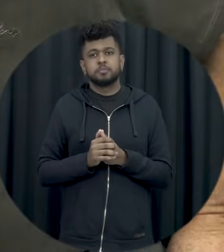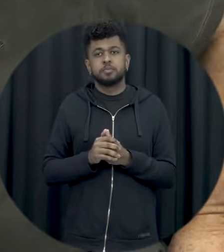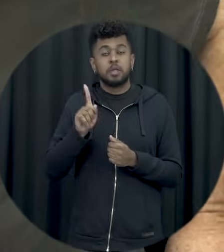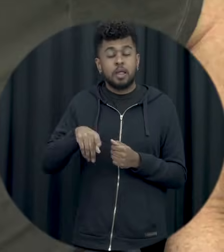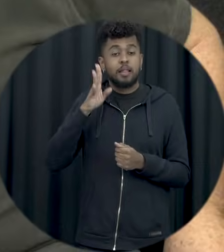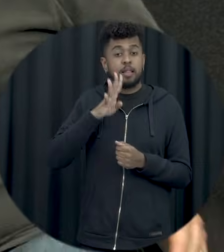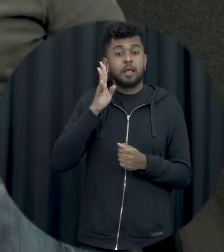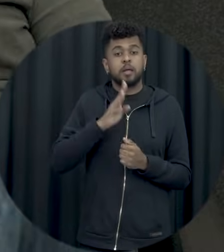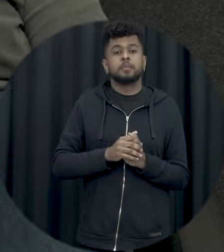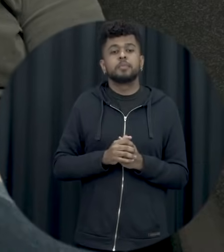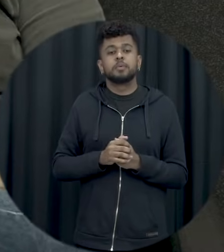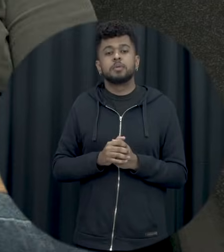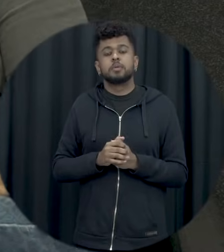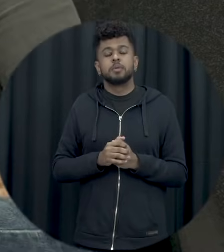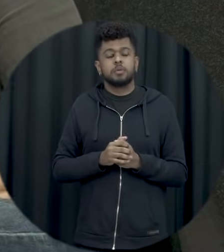Foi